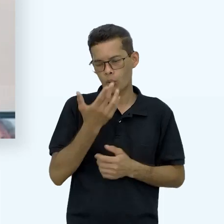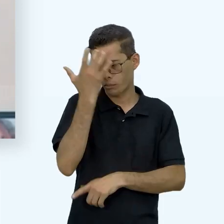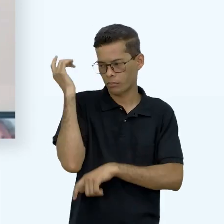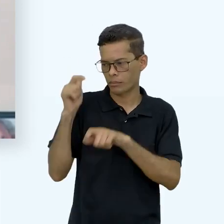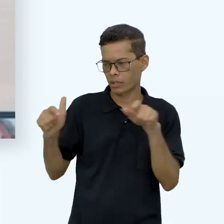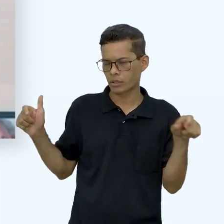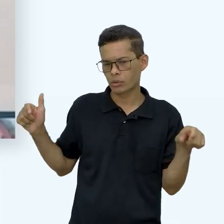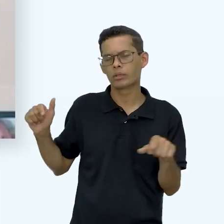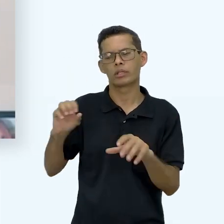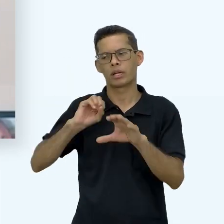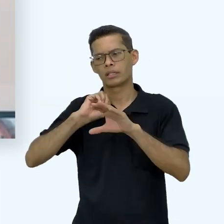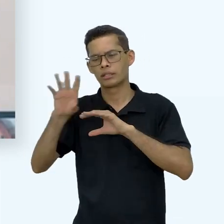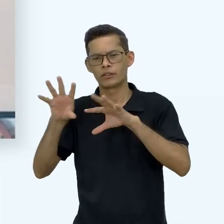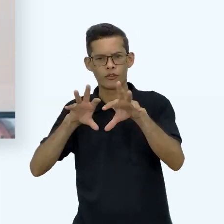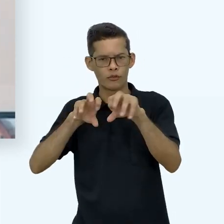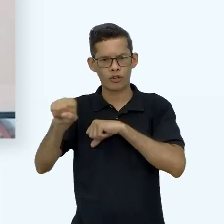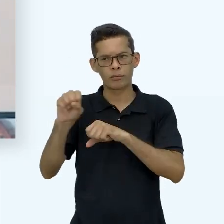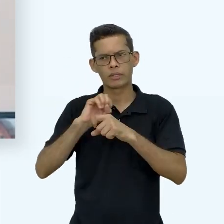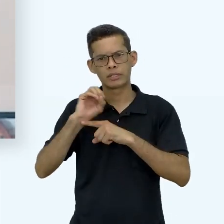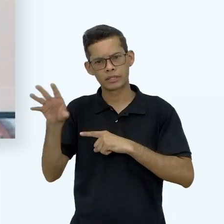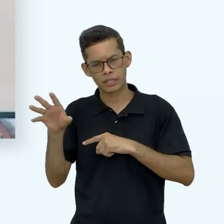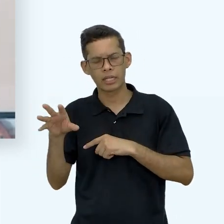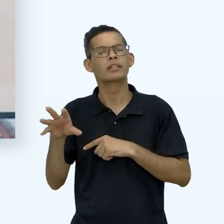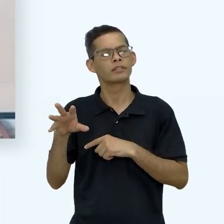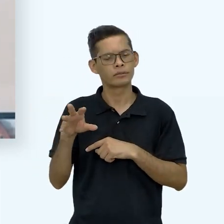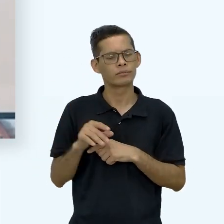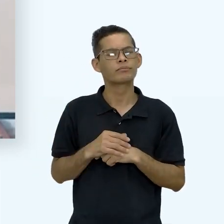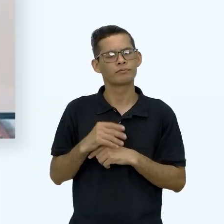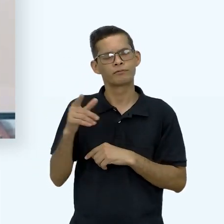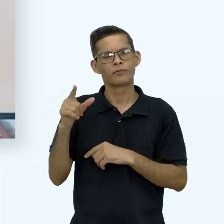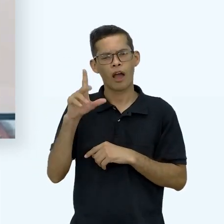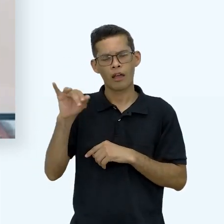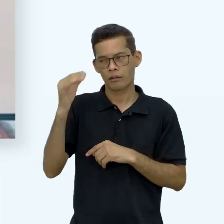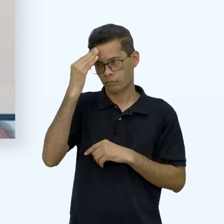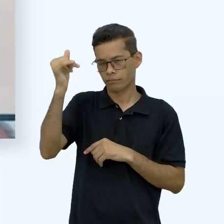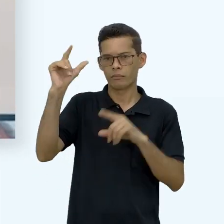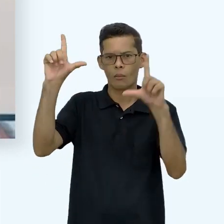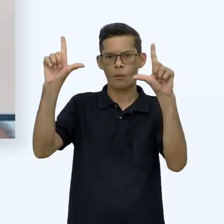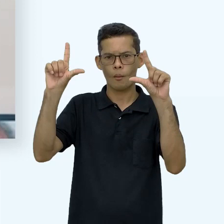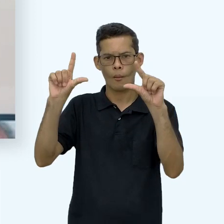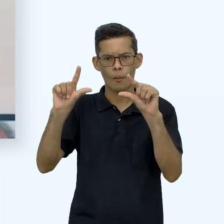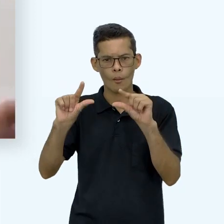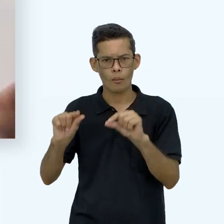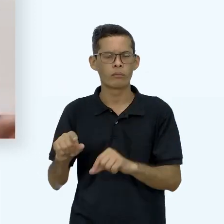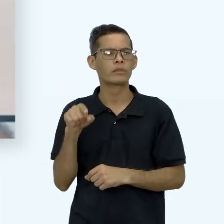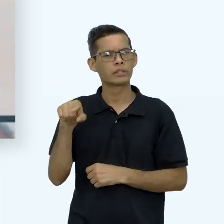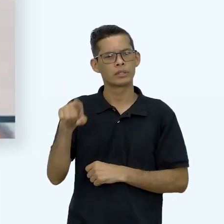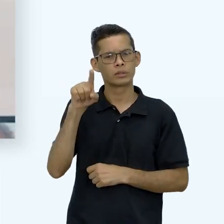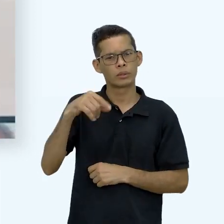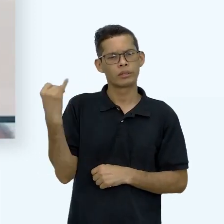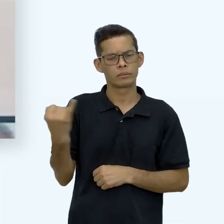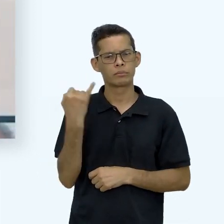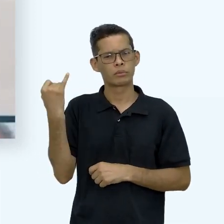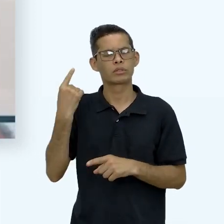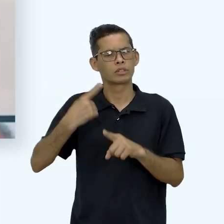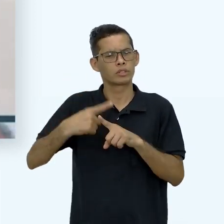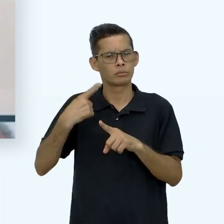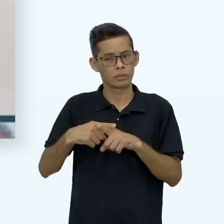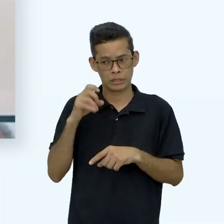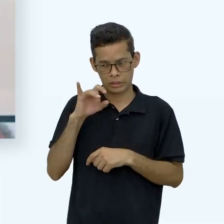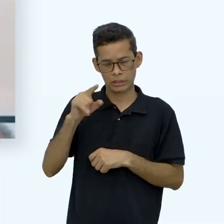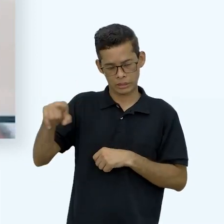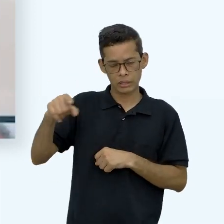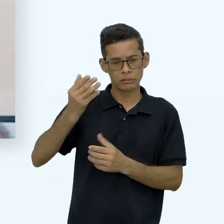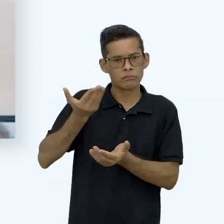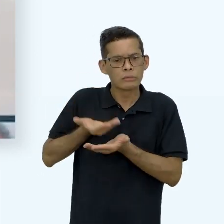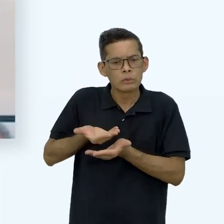que está saindo da escola hoje sabe. Por que isso é importante? Porque quanto menos ele estudar e mais rápido o conhecimento dele